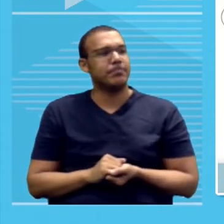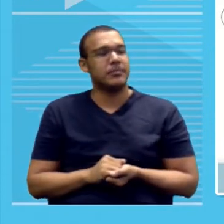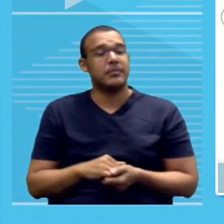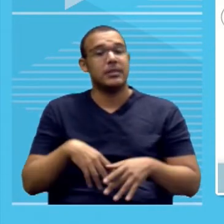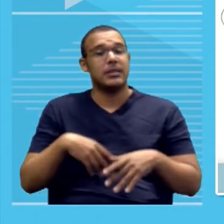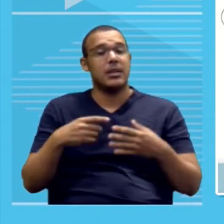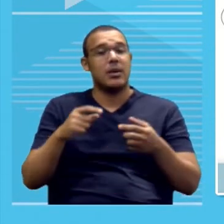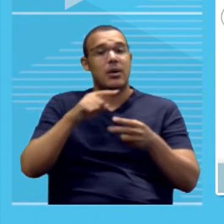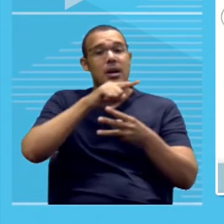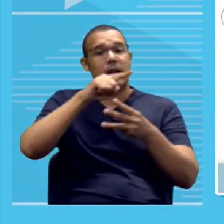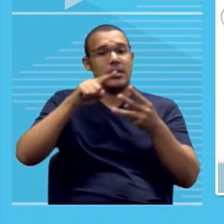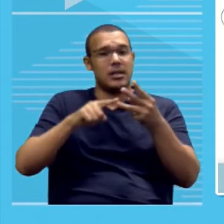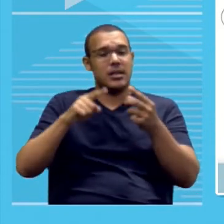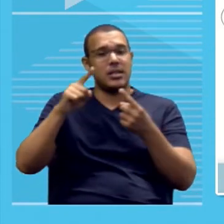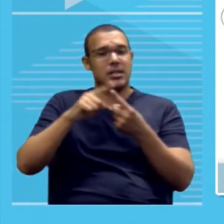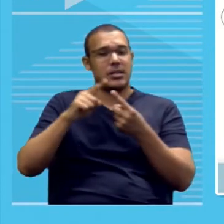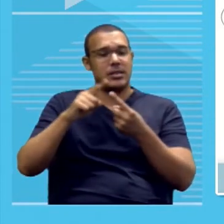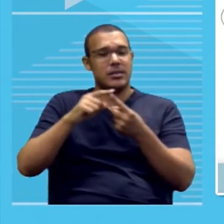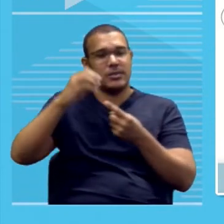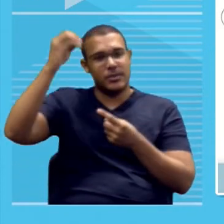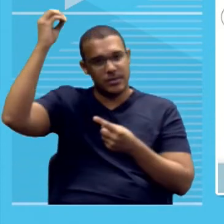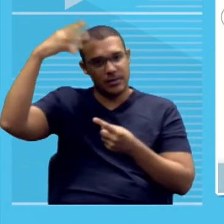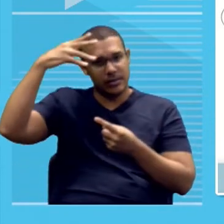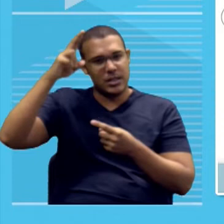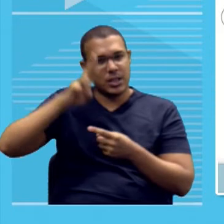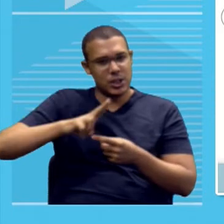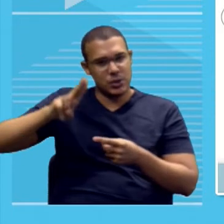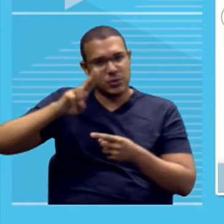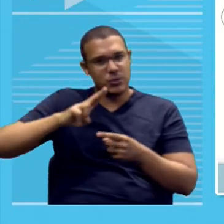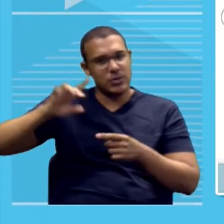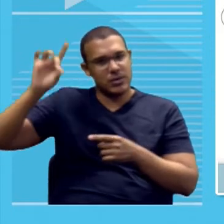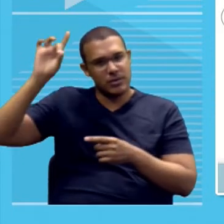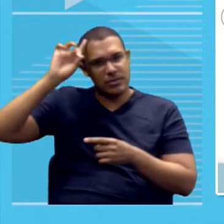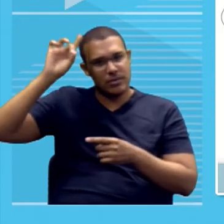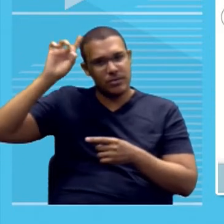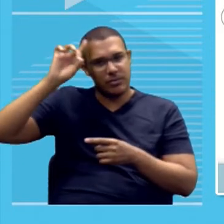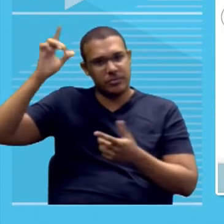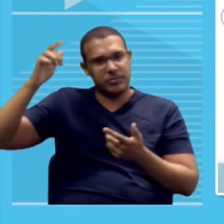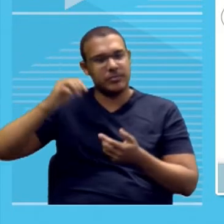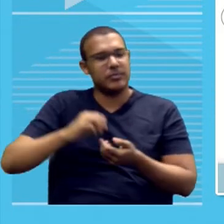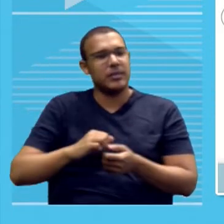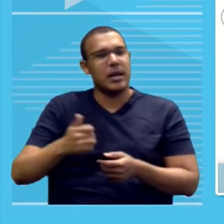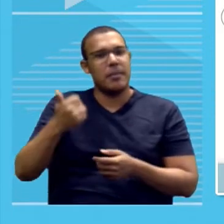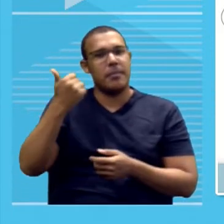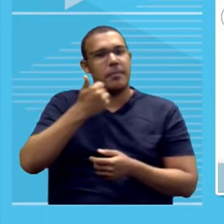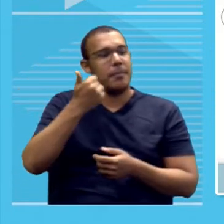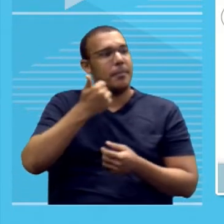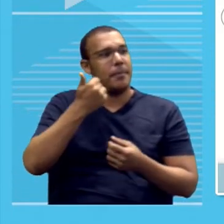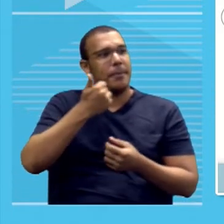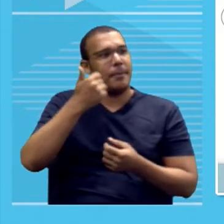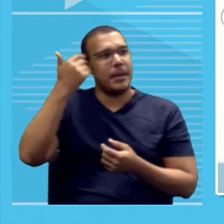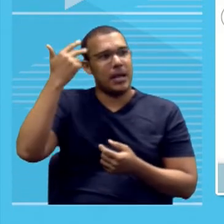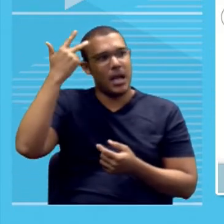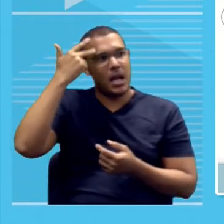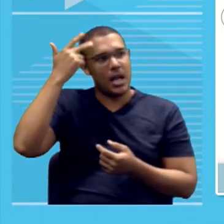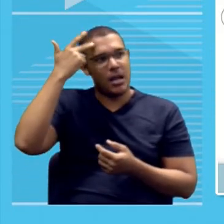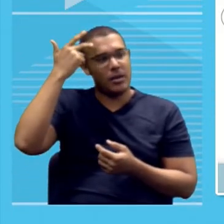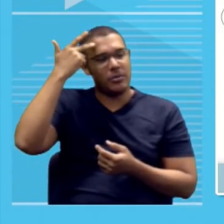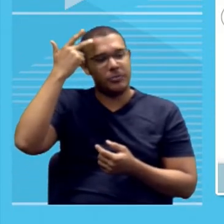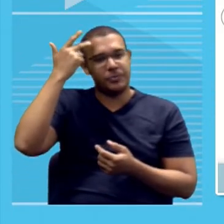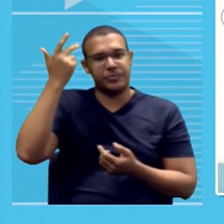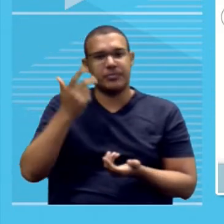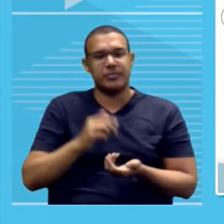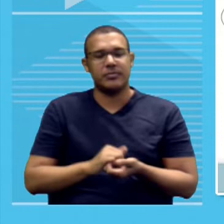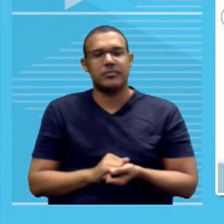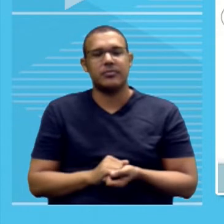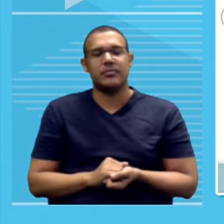Existem 3 tipos de lâmpada que a gente usa comumente no nosso dia a dia. Lâmpada comum, que é aquela lâmpada incandescente, que a gente já